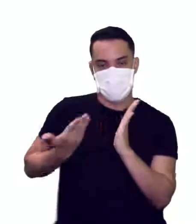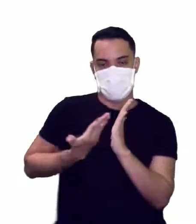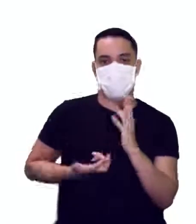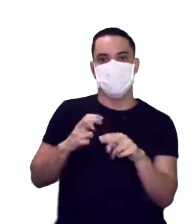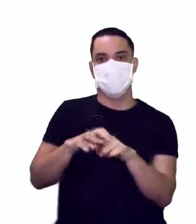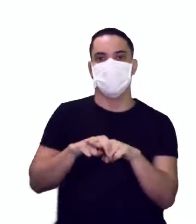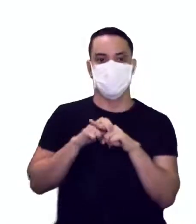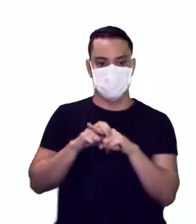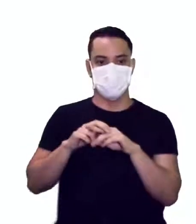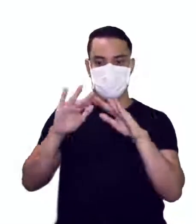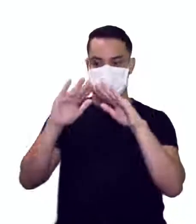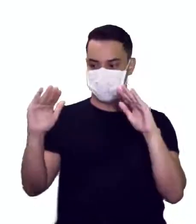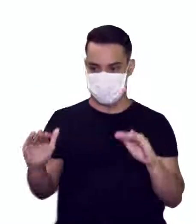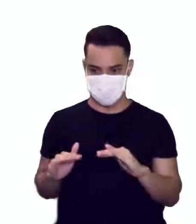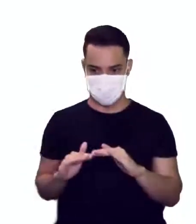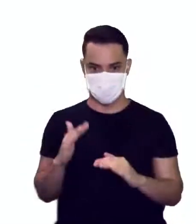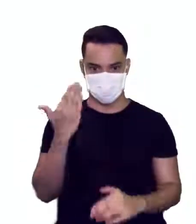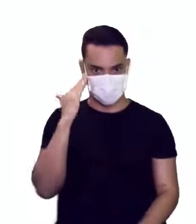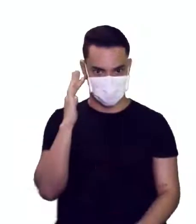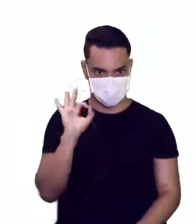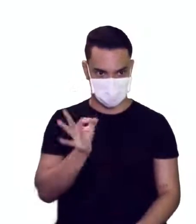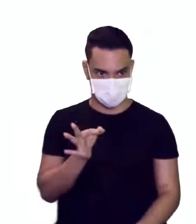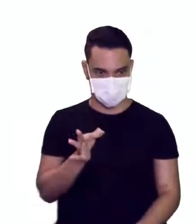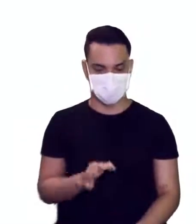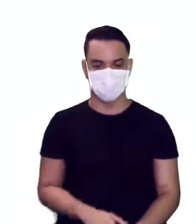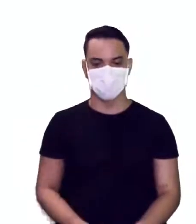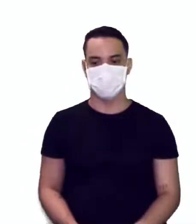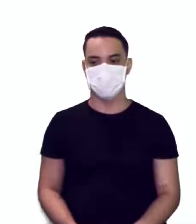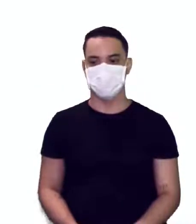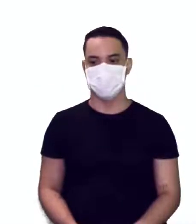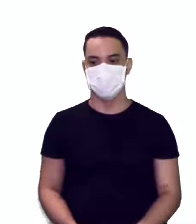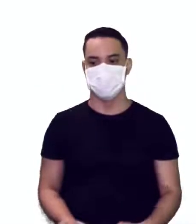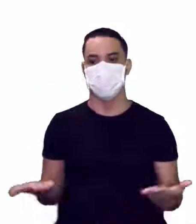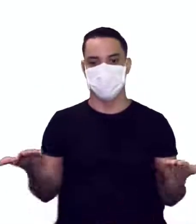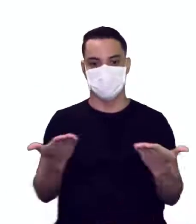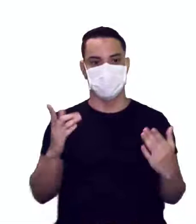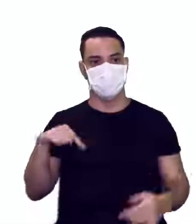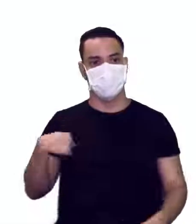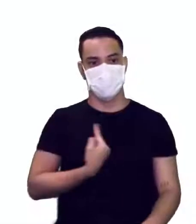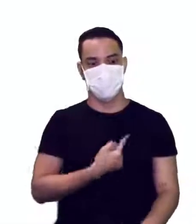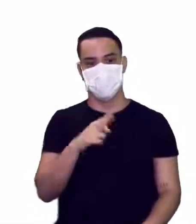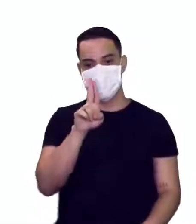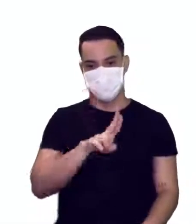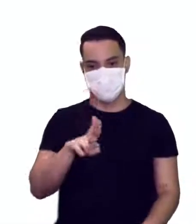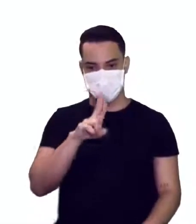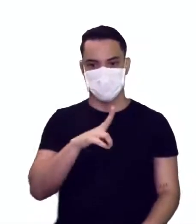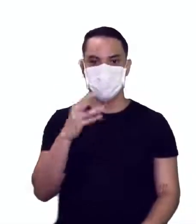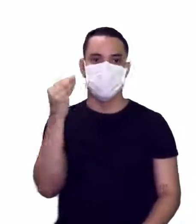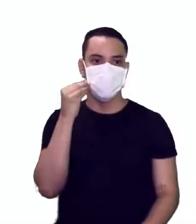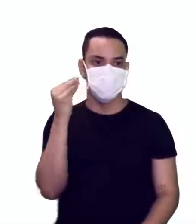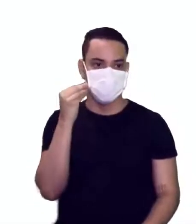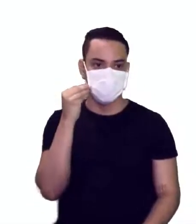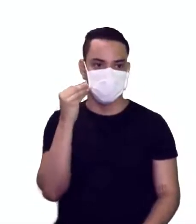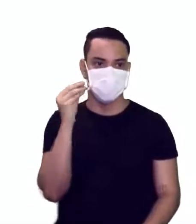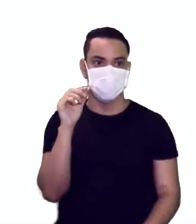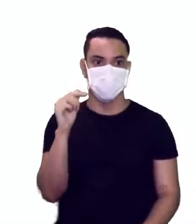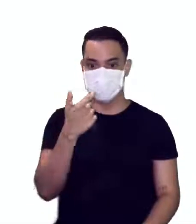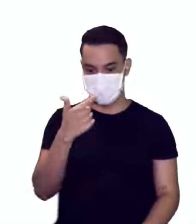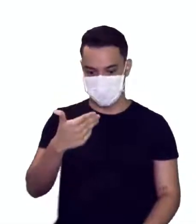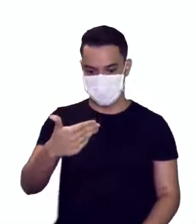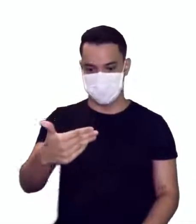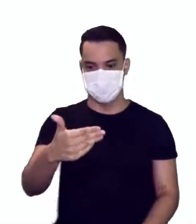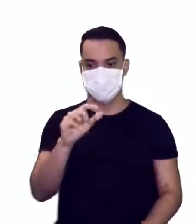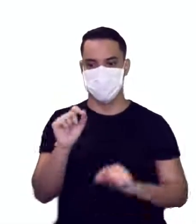está aqui embaixo. Entendido isso? E aqui, pessoal, olha só que nós vamos utilizar no nosso experimento interativo daqui a